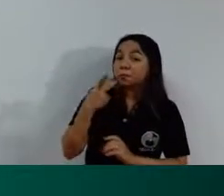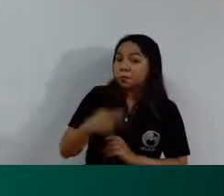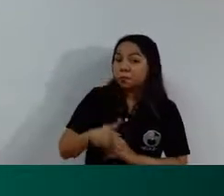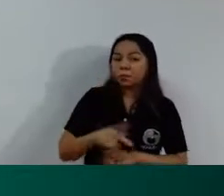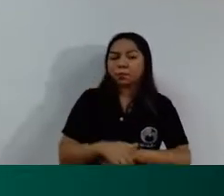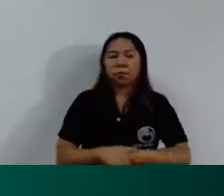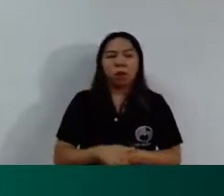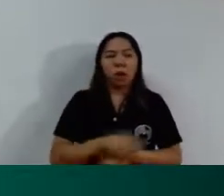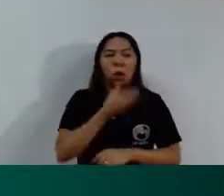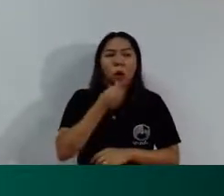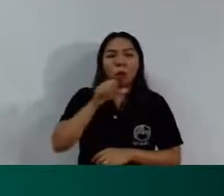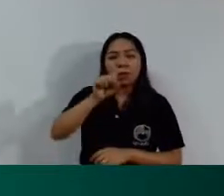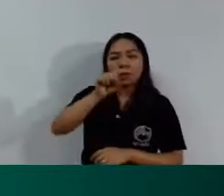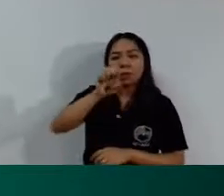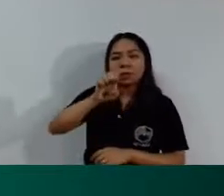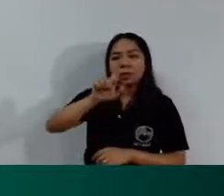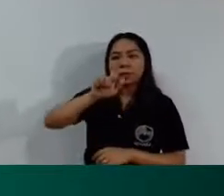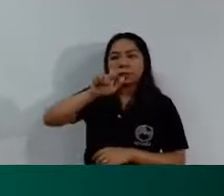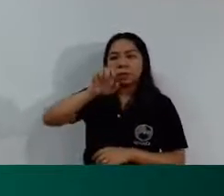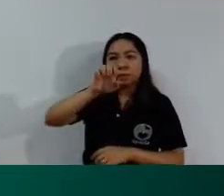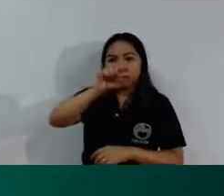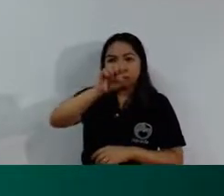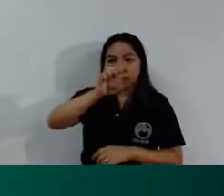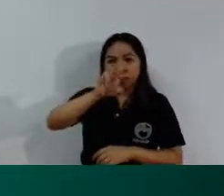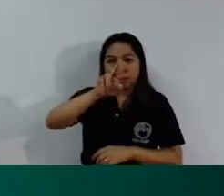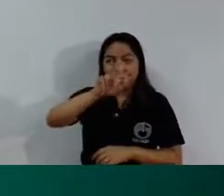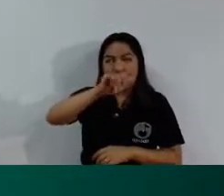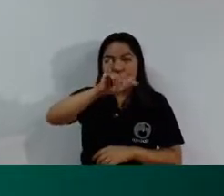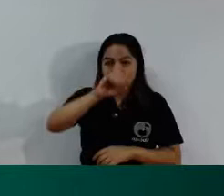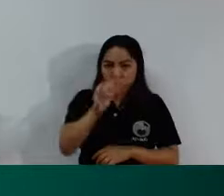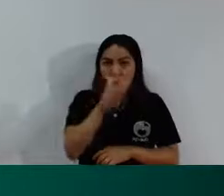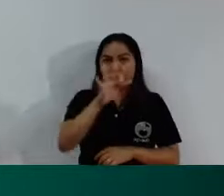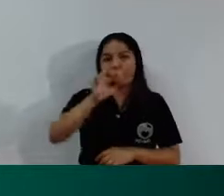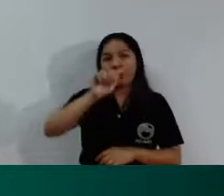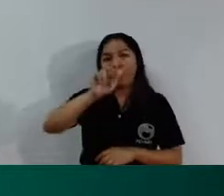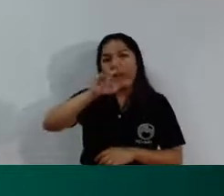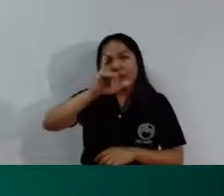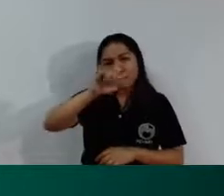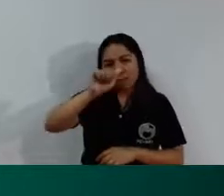o Sérgio Faria eu dou Sérgio o feijão